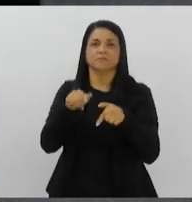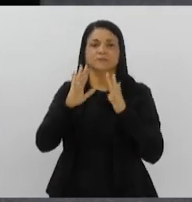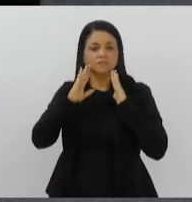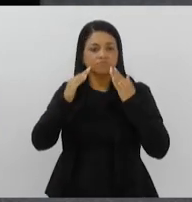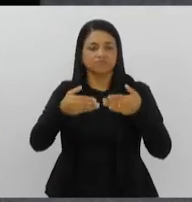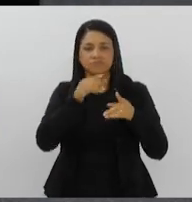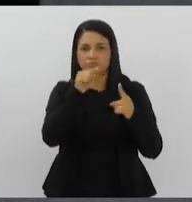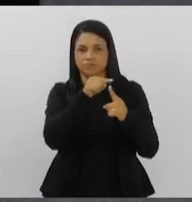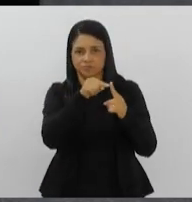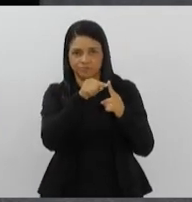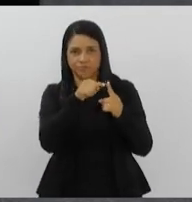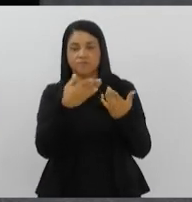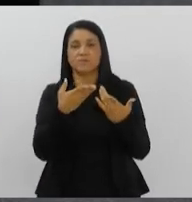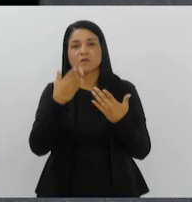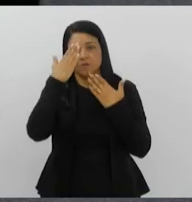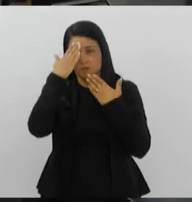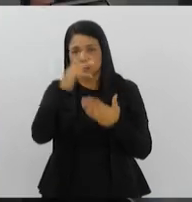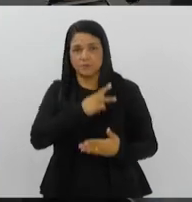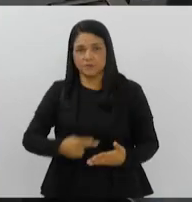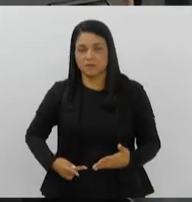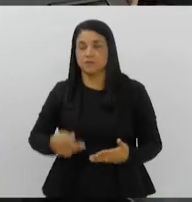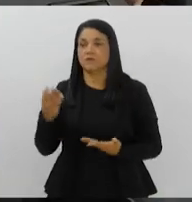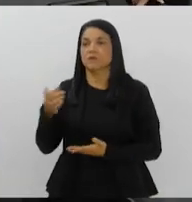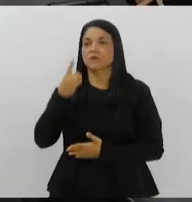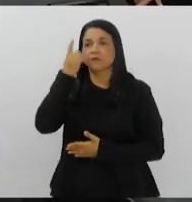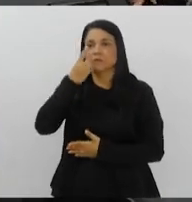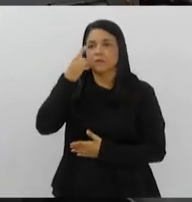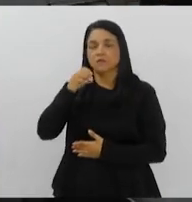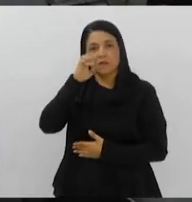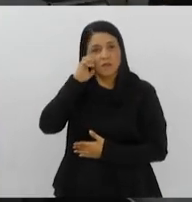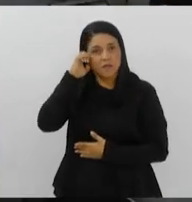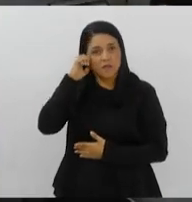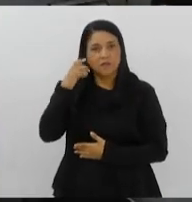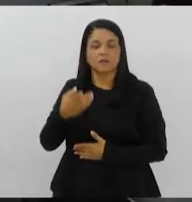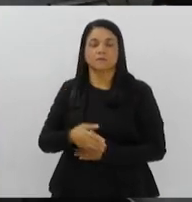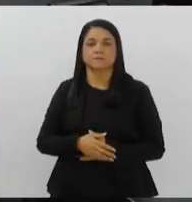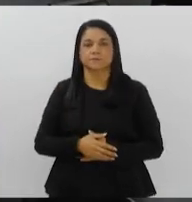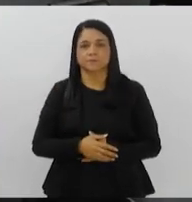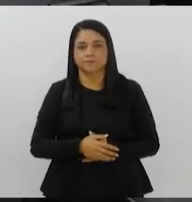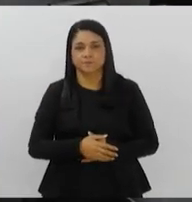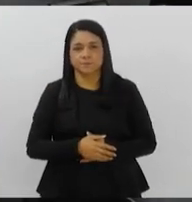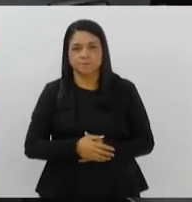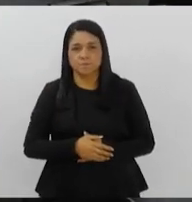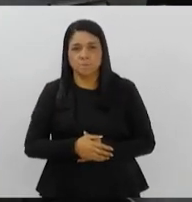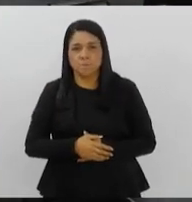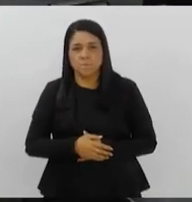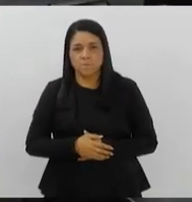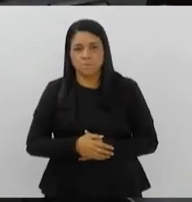Muito obrigado, presidenta. Vamos deputada à aprovação. Élica Takimoto, logo em seguida, a deputada Marta Rocha.